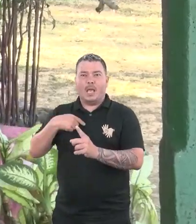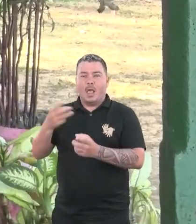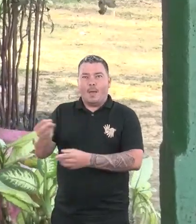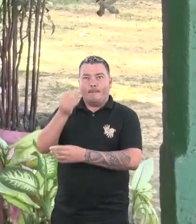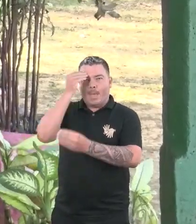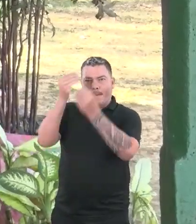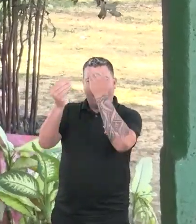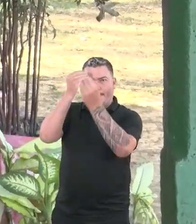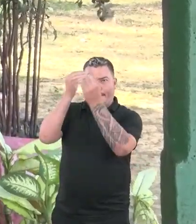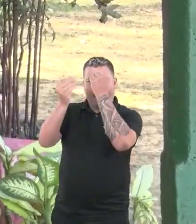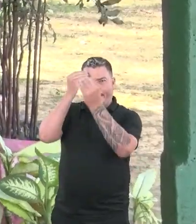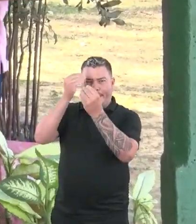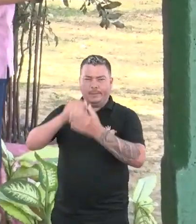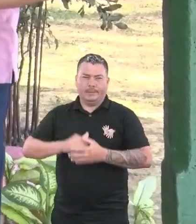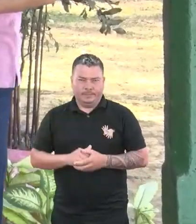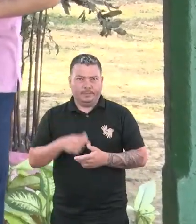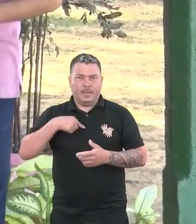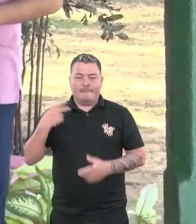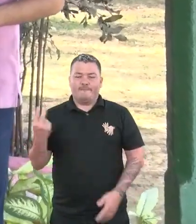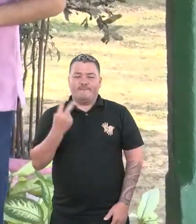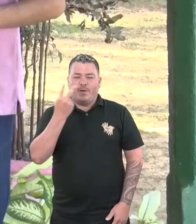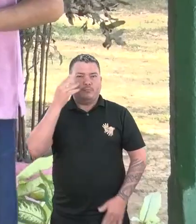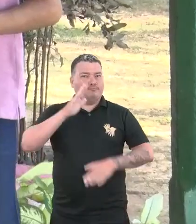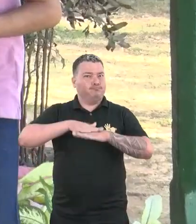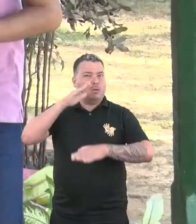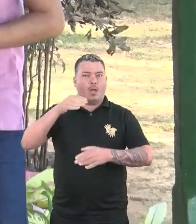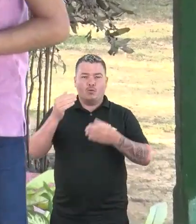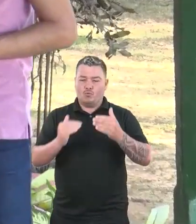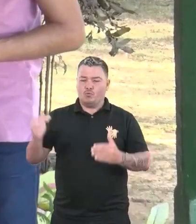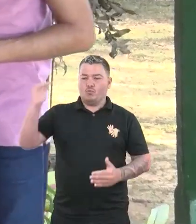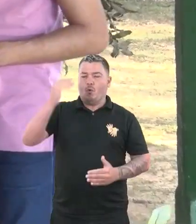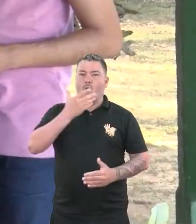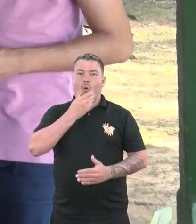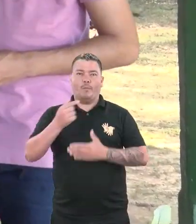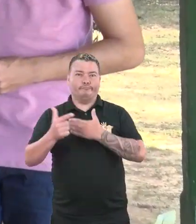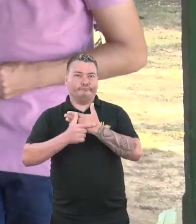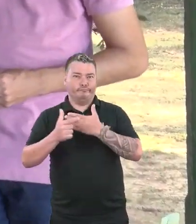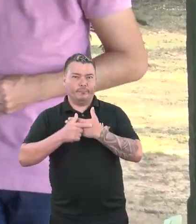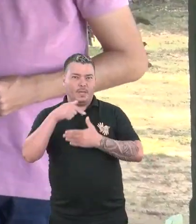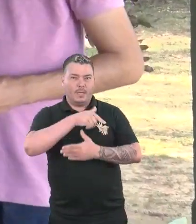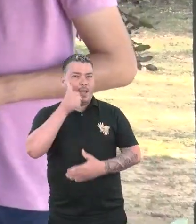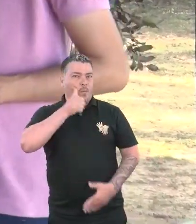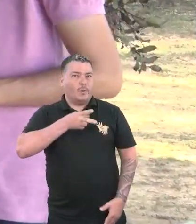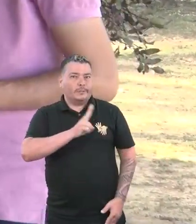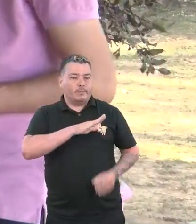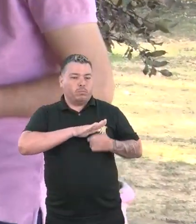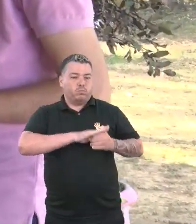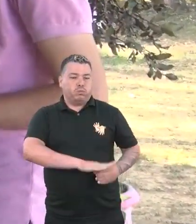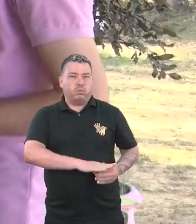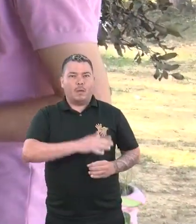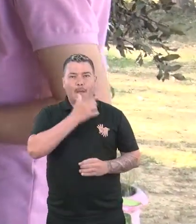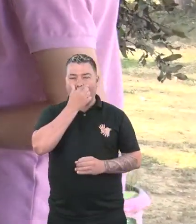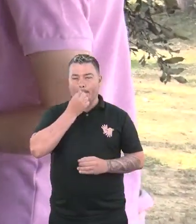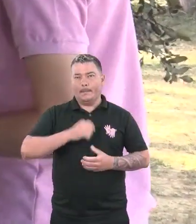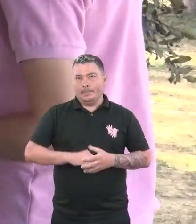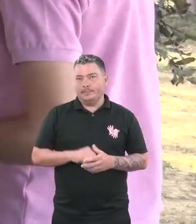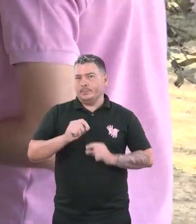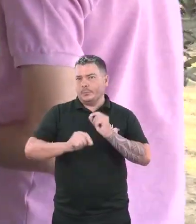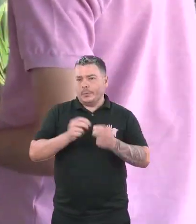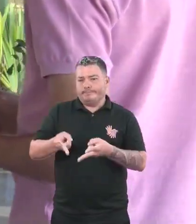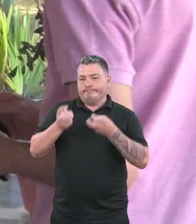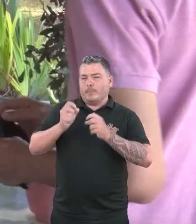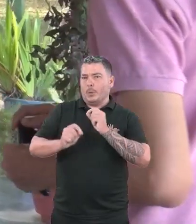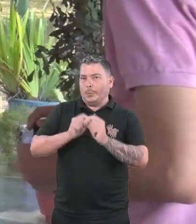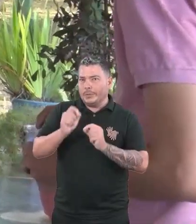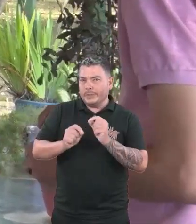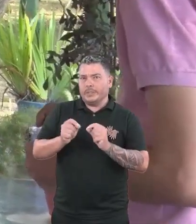seja, da decoreba, e com a valorização suprema do papel do homem, e negligenciando sempre a mulher. O que se observa